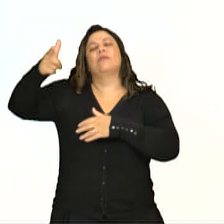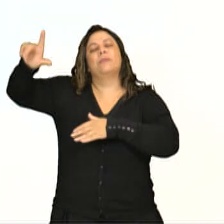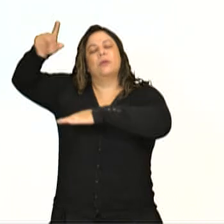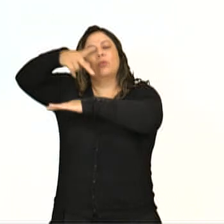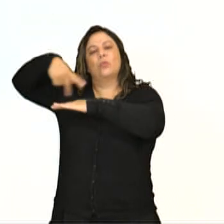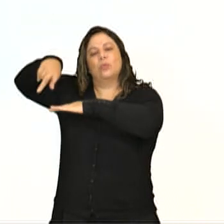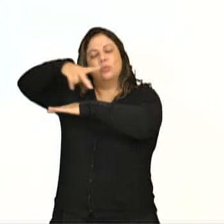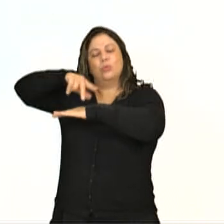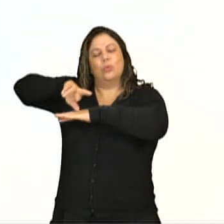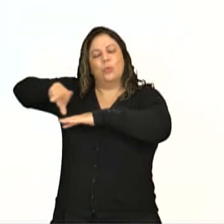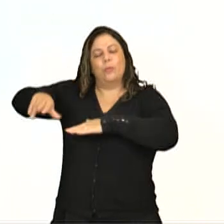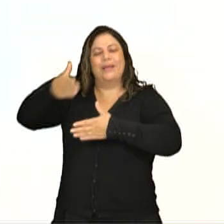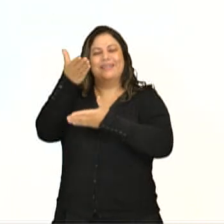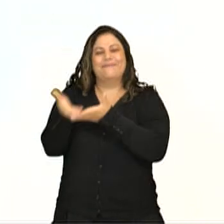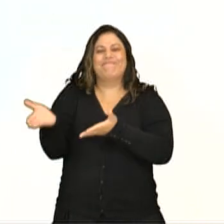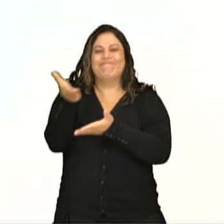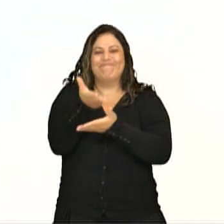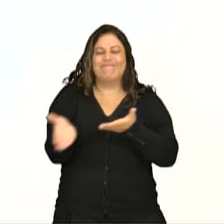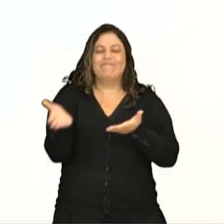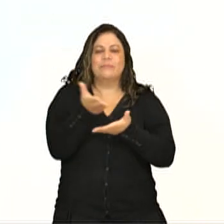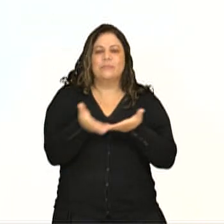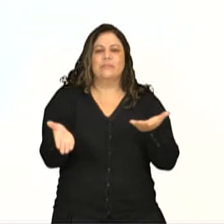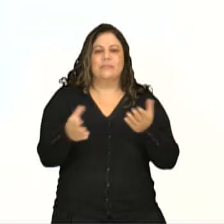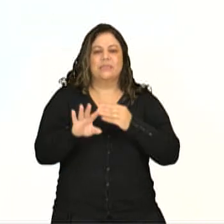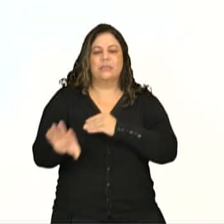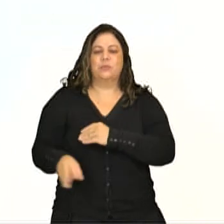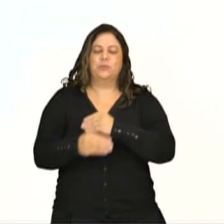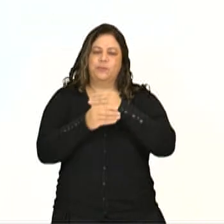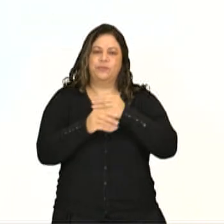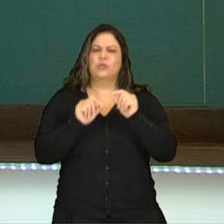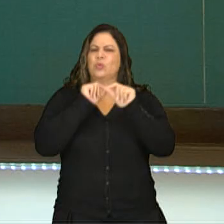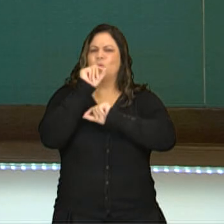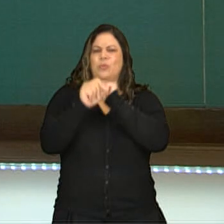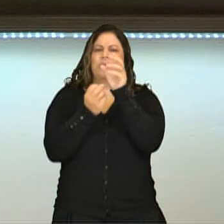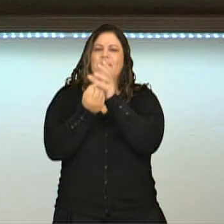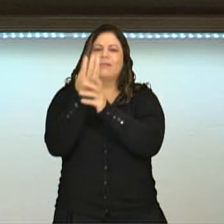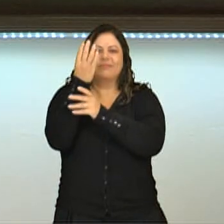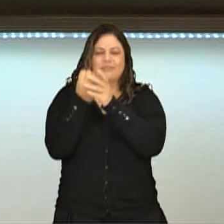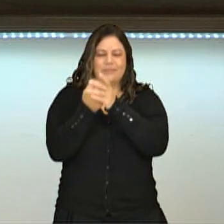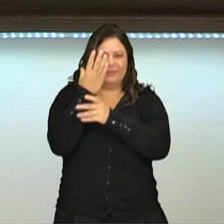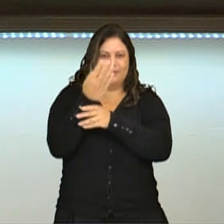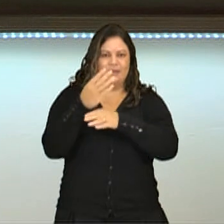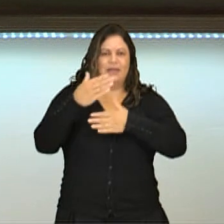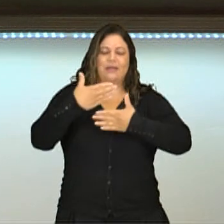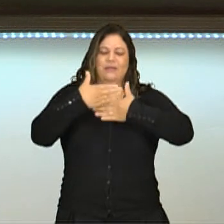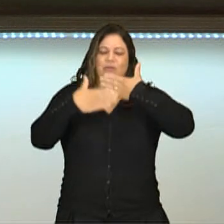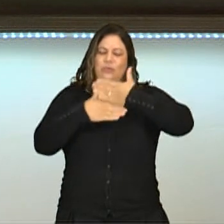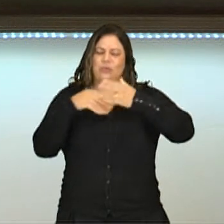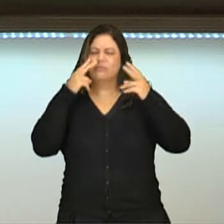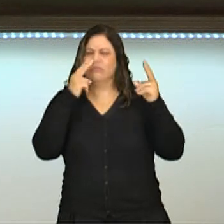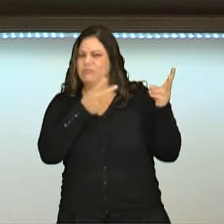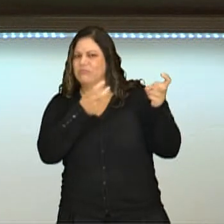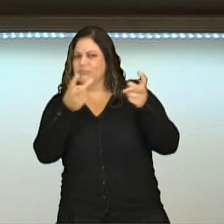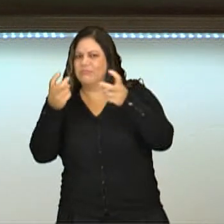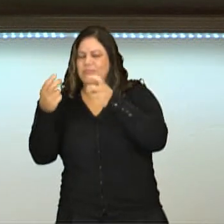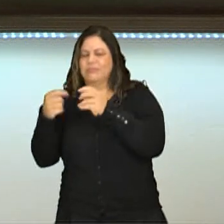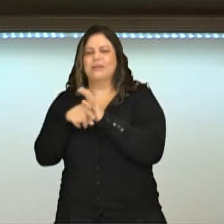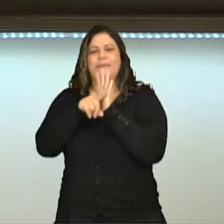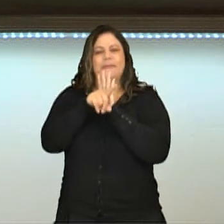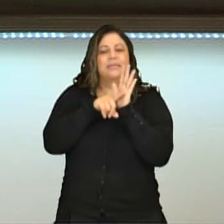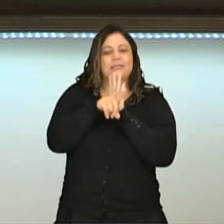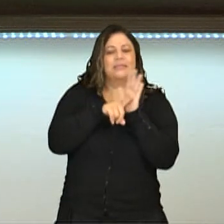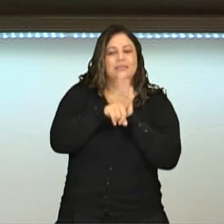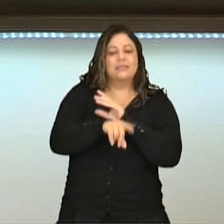internacionalização. Como é essa dança em seu formato original? Vamos voltar um pouquinho ali nos slides, vamos pesquisar as